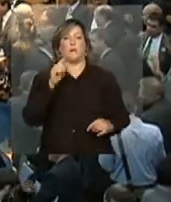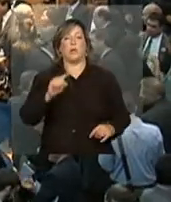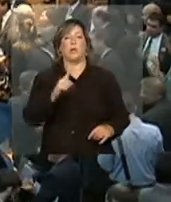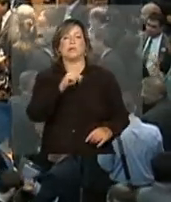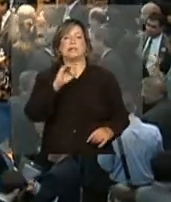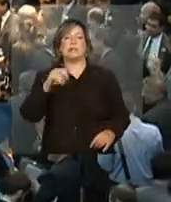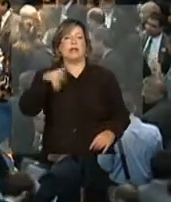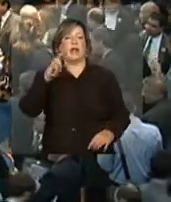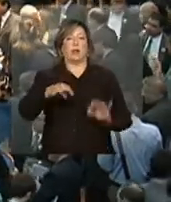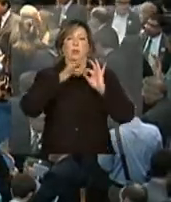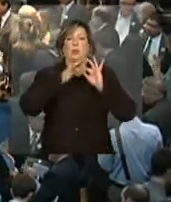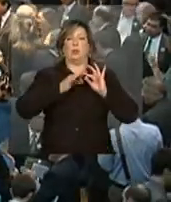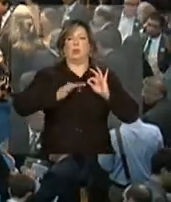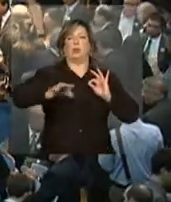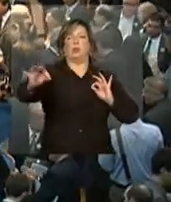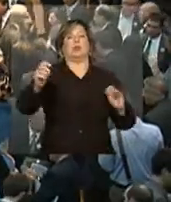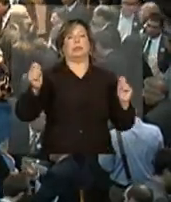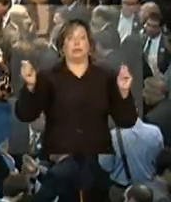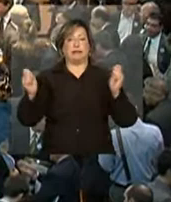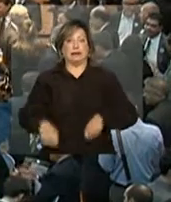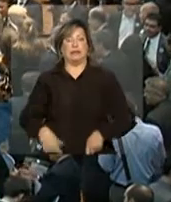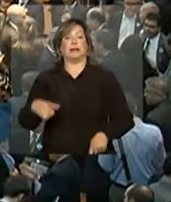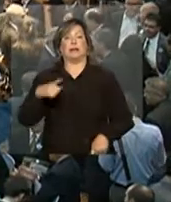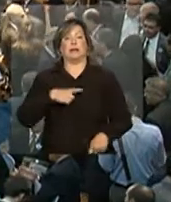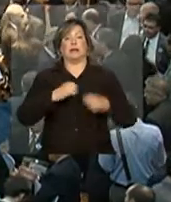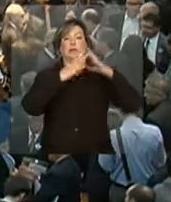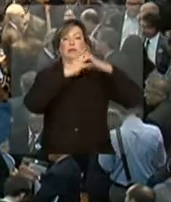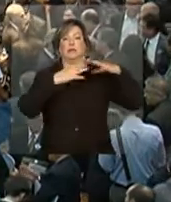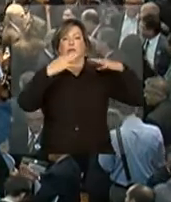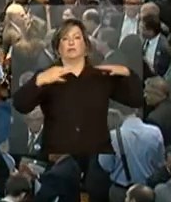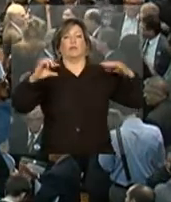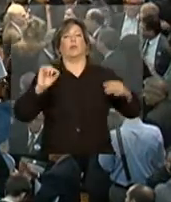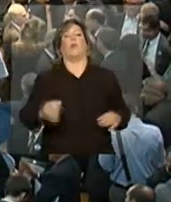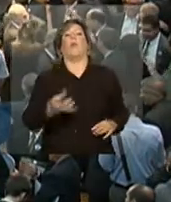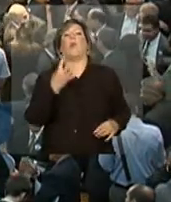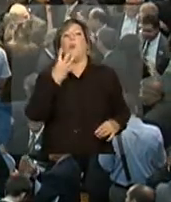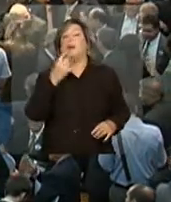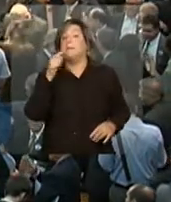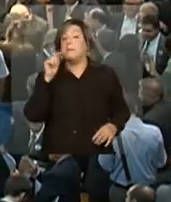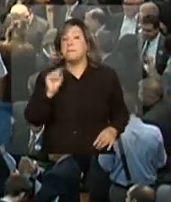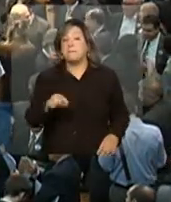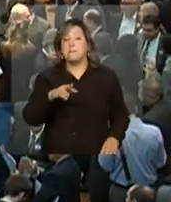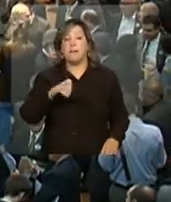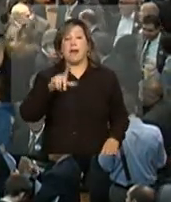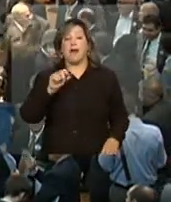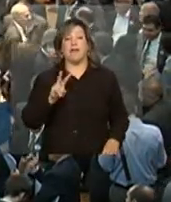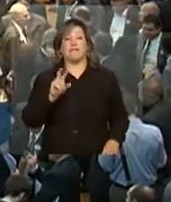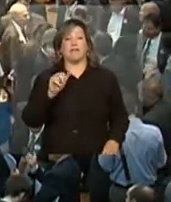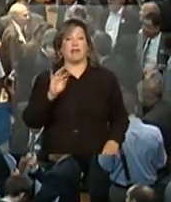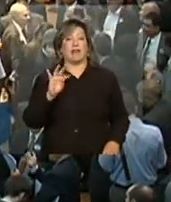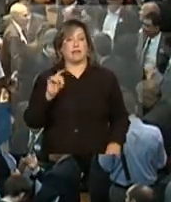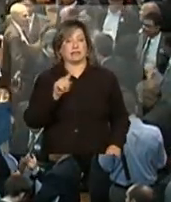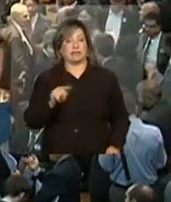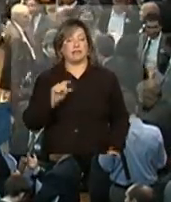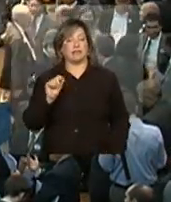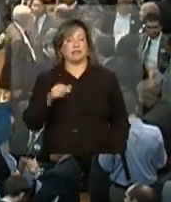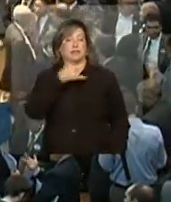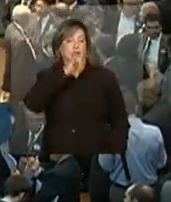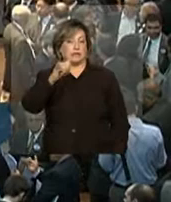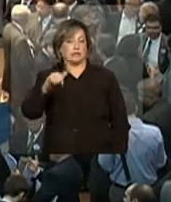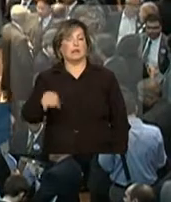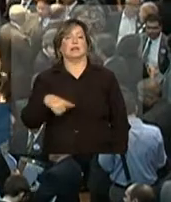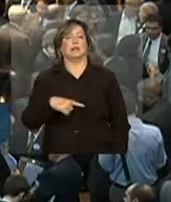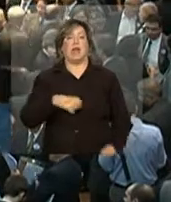km de extensão terá a capacidade de transmitir 4000 MW de energia e vai passar então